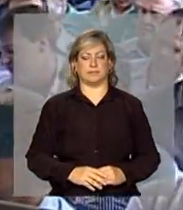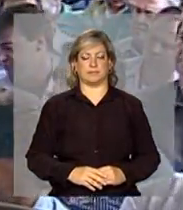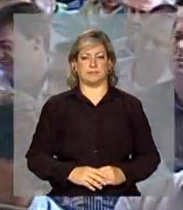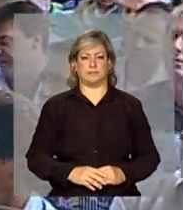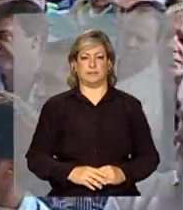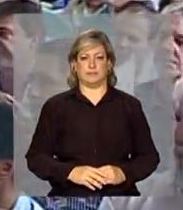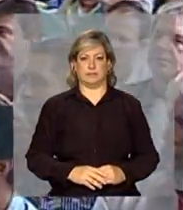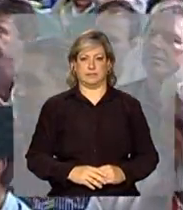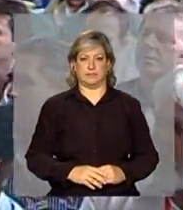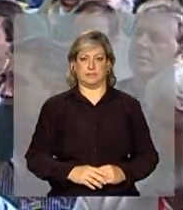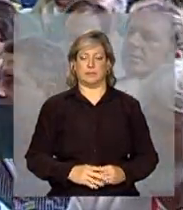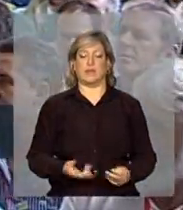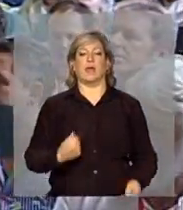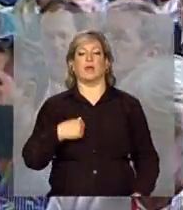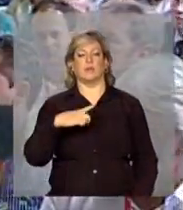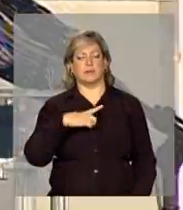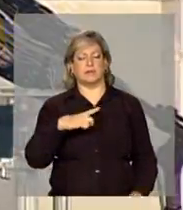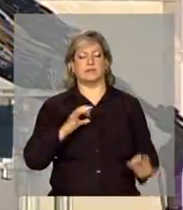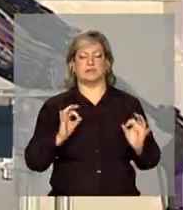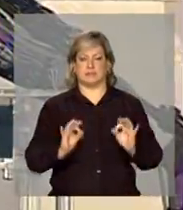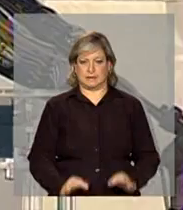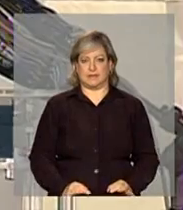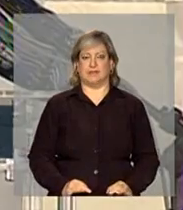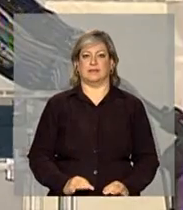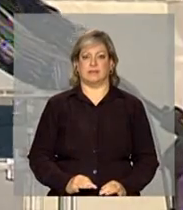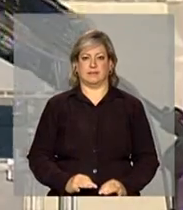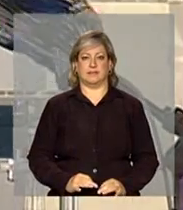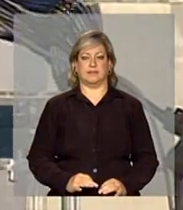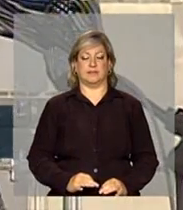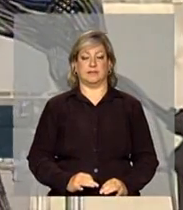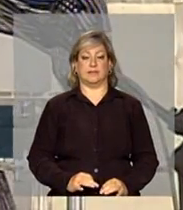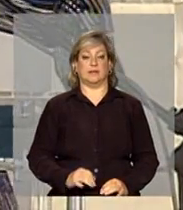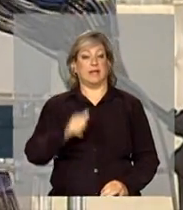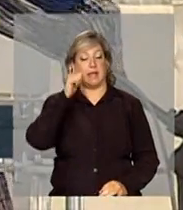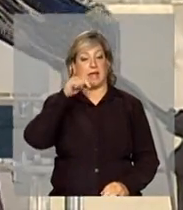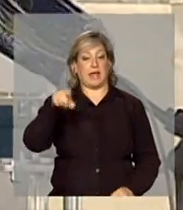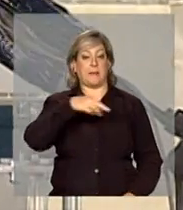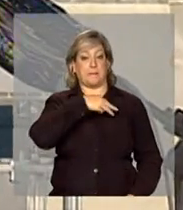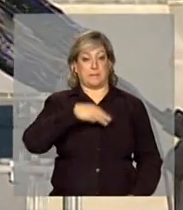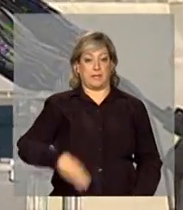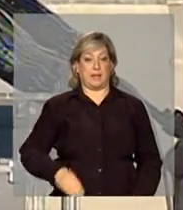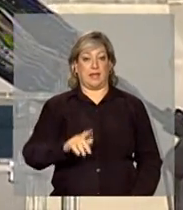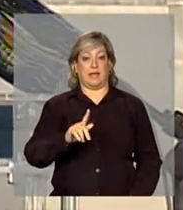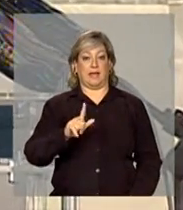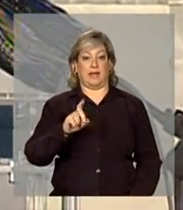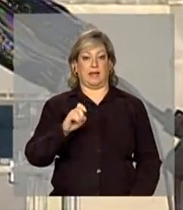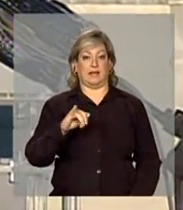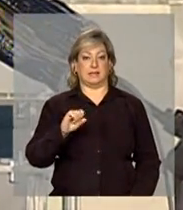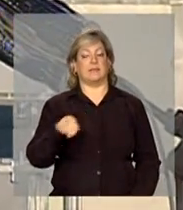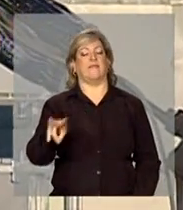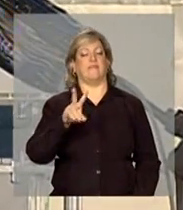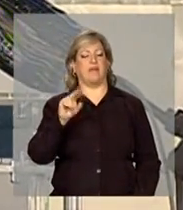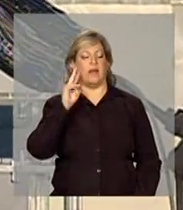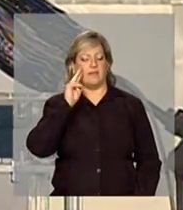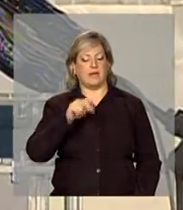E eu tenho certeza que a ministra Gleisi vai olhar para esse programa,